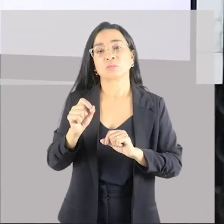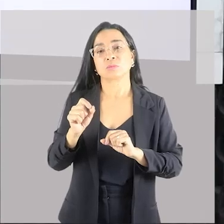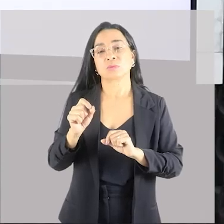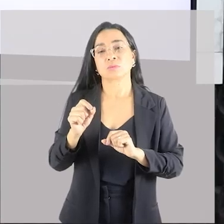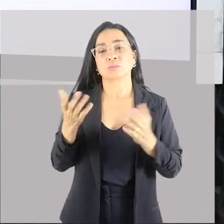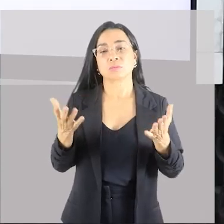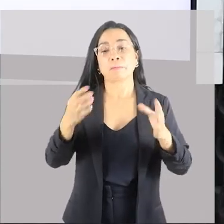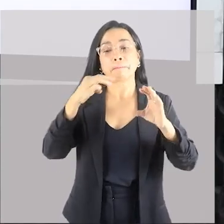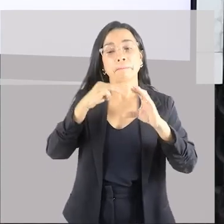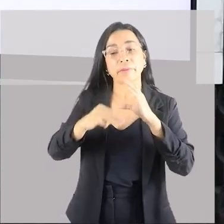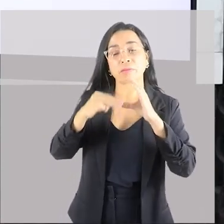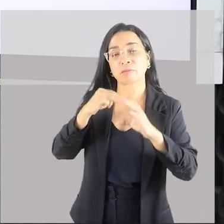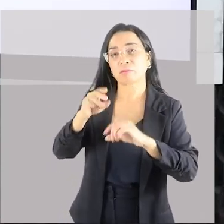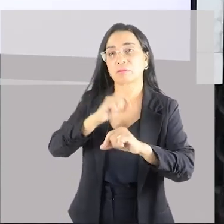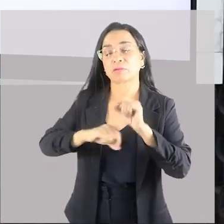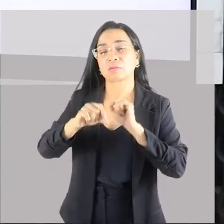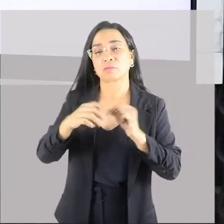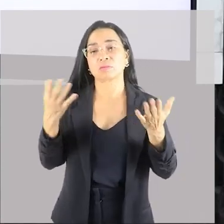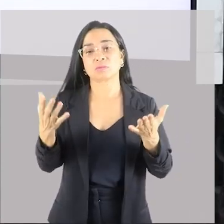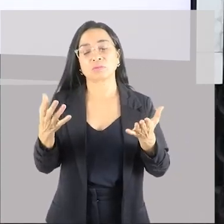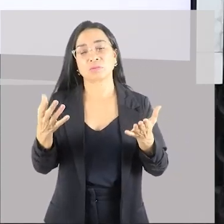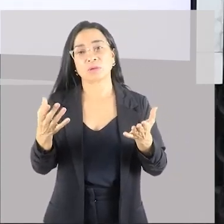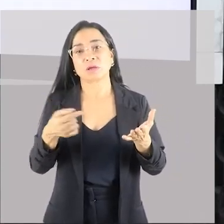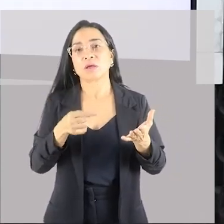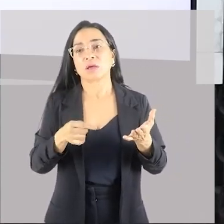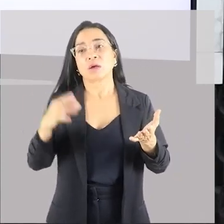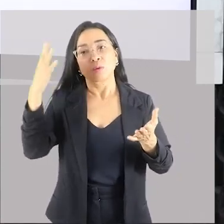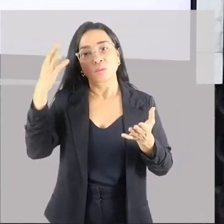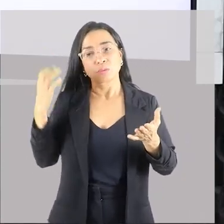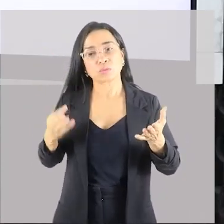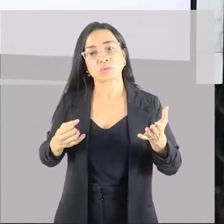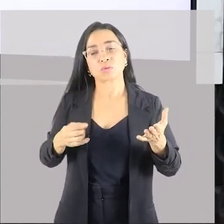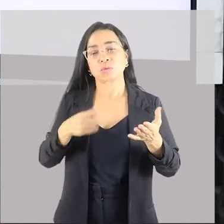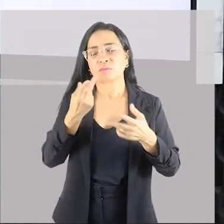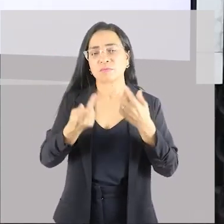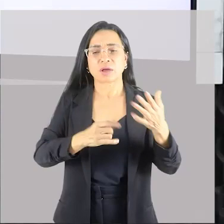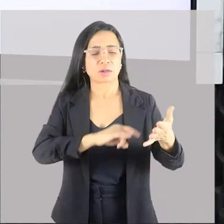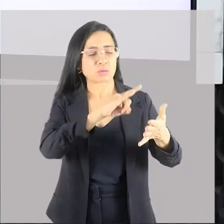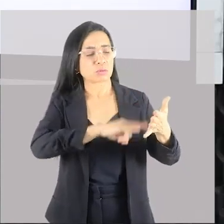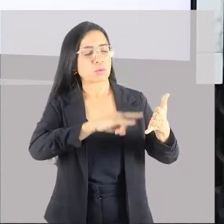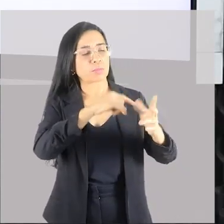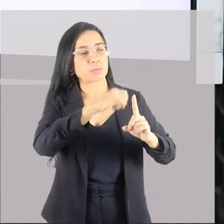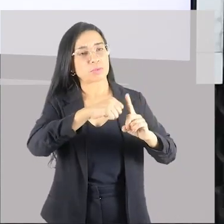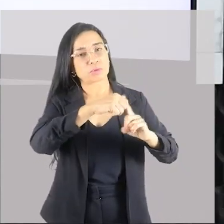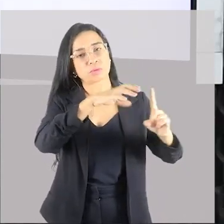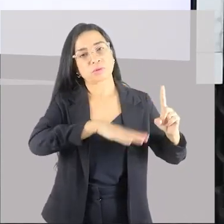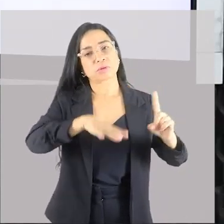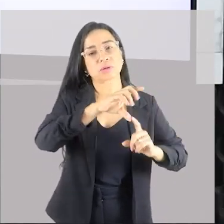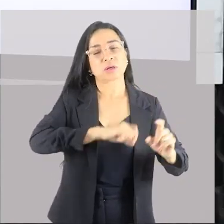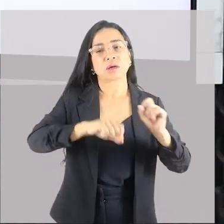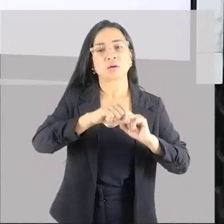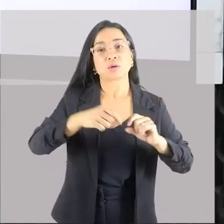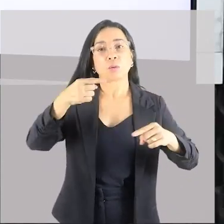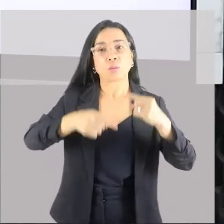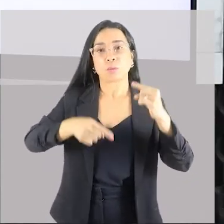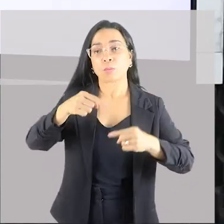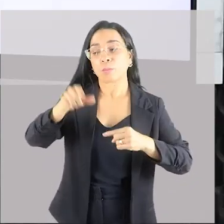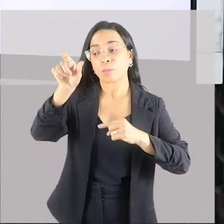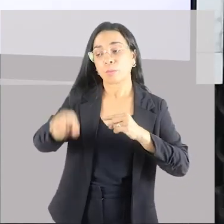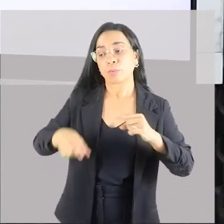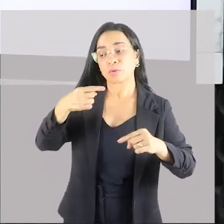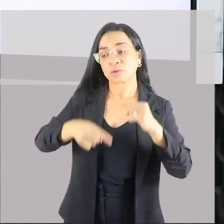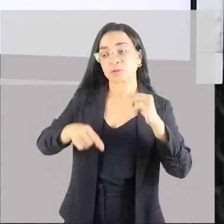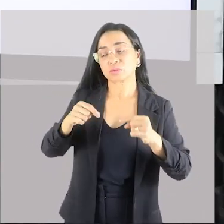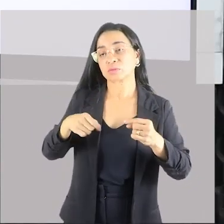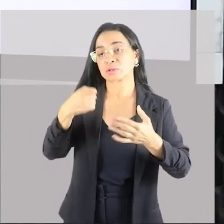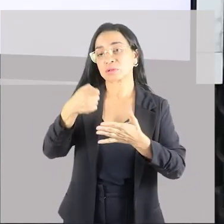dar uma dica para ti. Rousseau diz no contrato social que o político que não... Claro, o político que não cumprir a sua